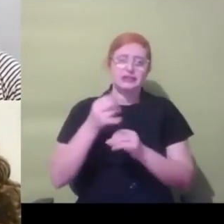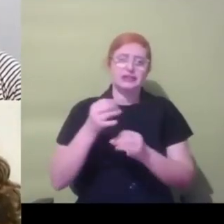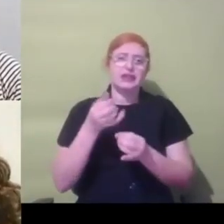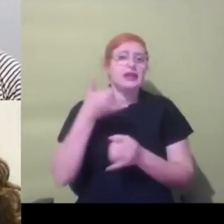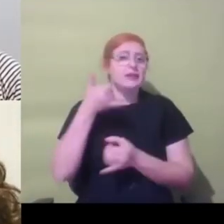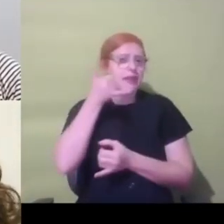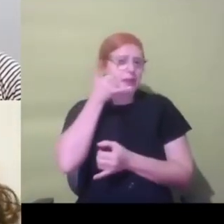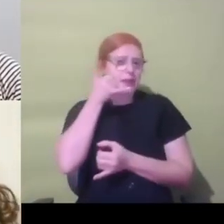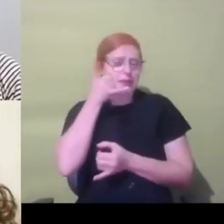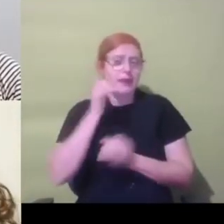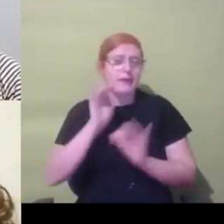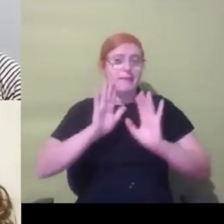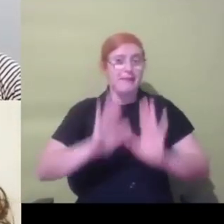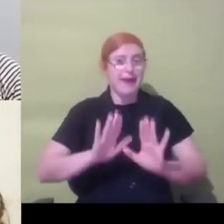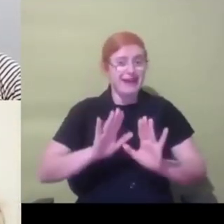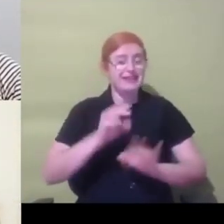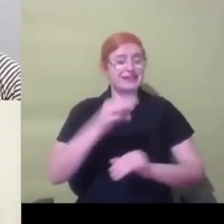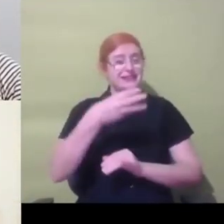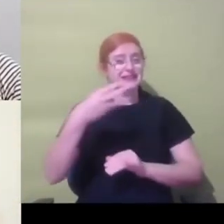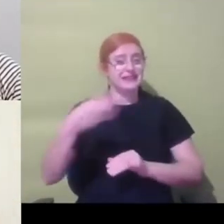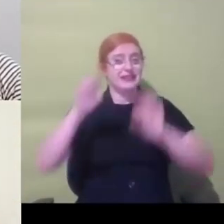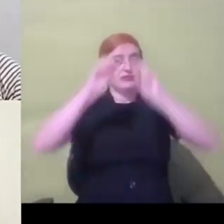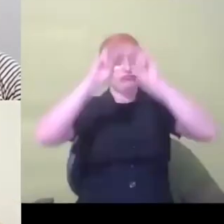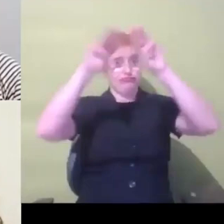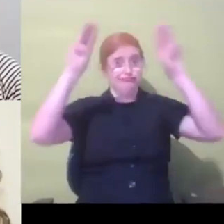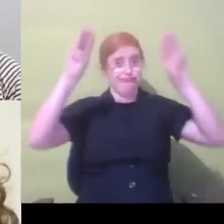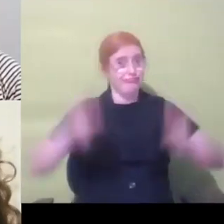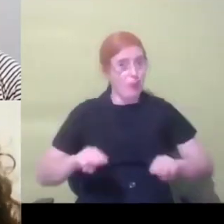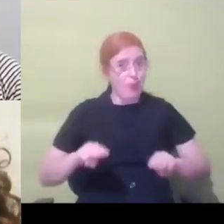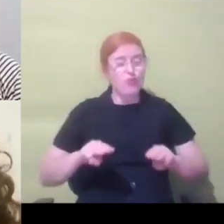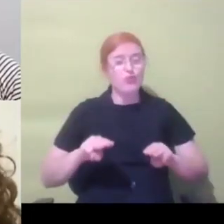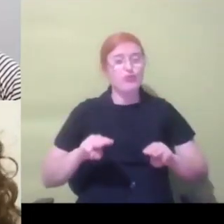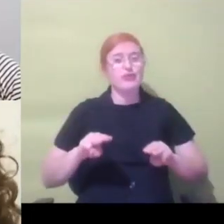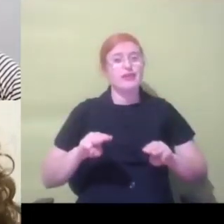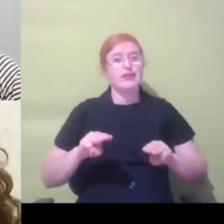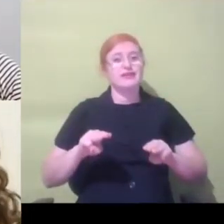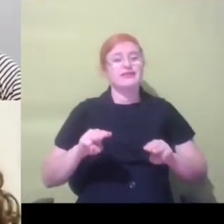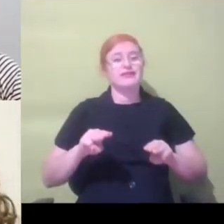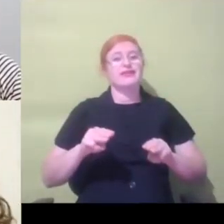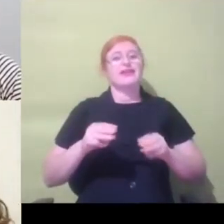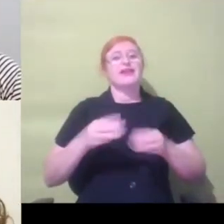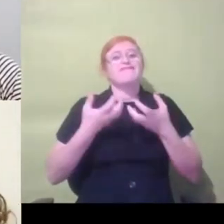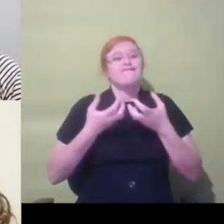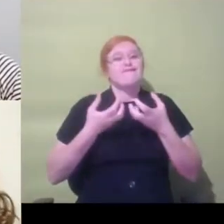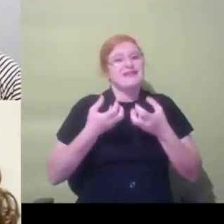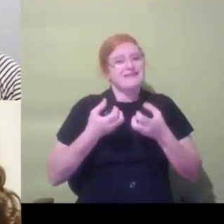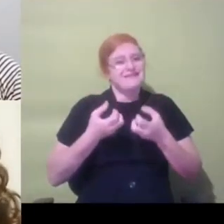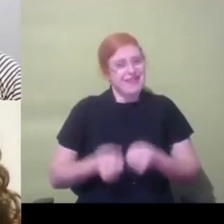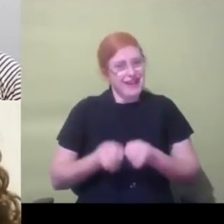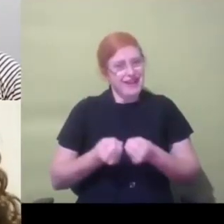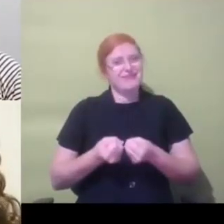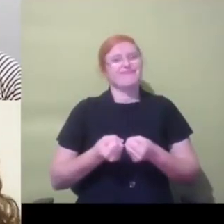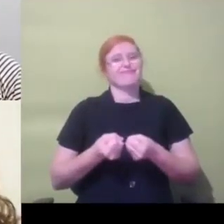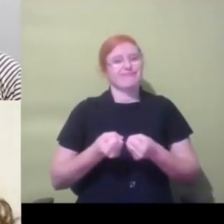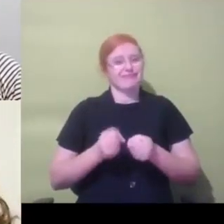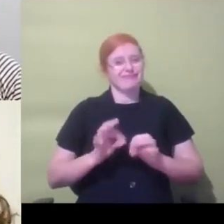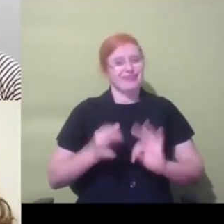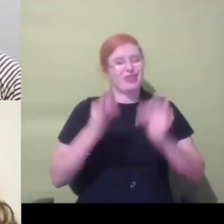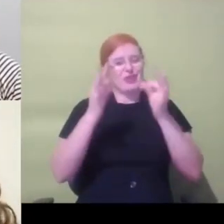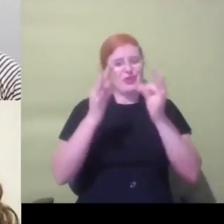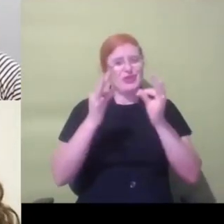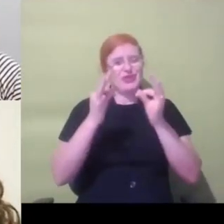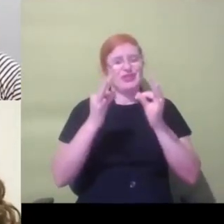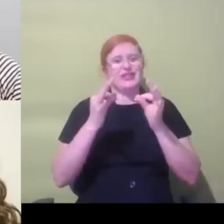plataforma Moodle, que é a plataforma que a gente vem usando, é uma plataforma pesada, é uma plataforma